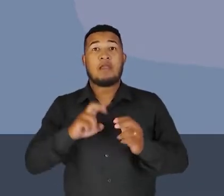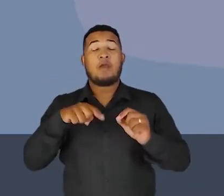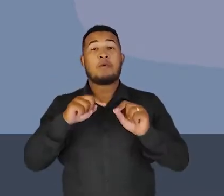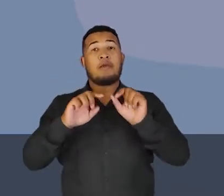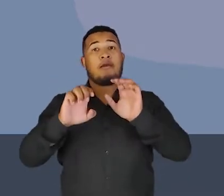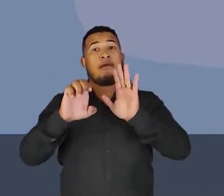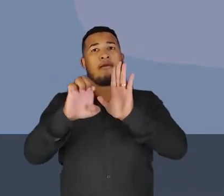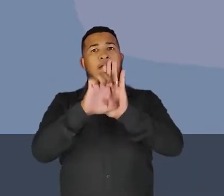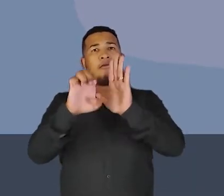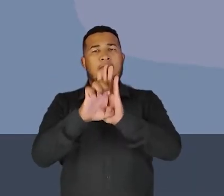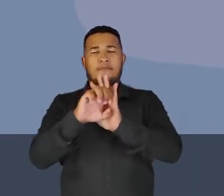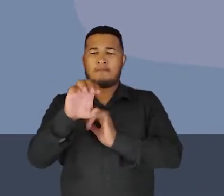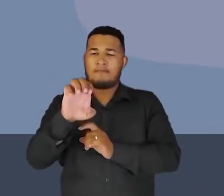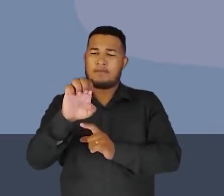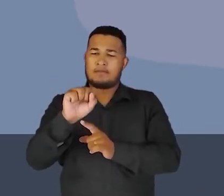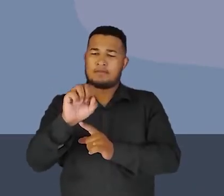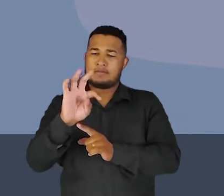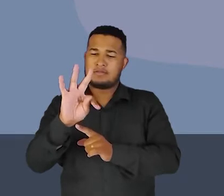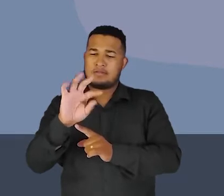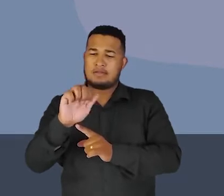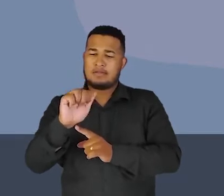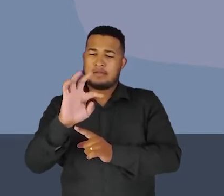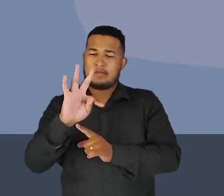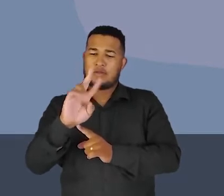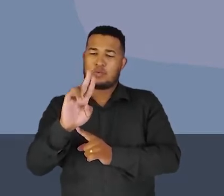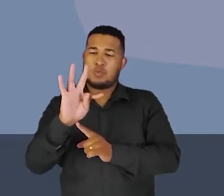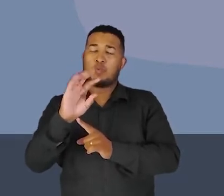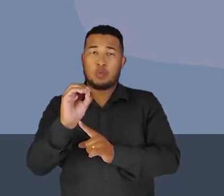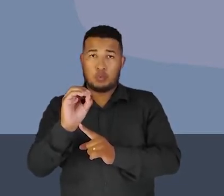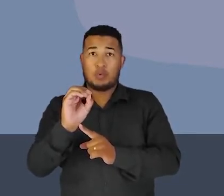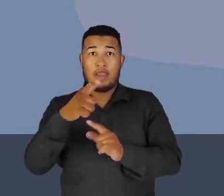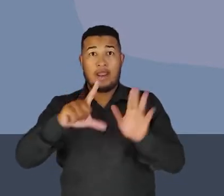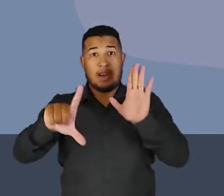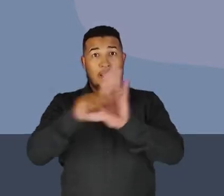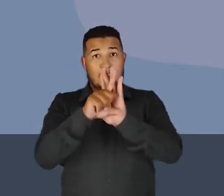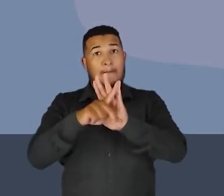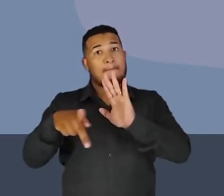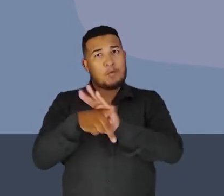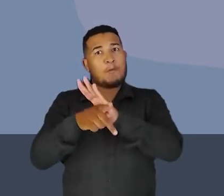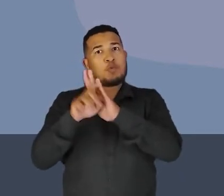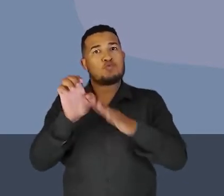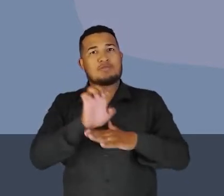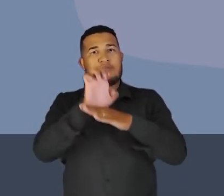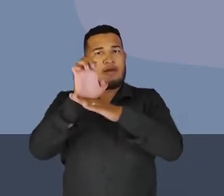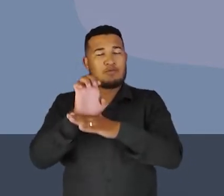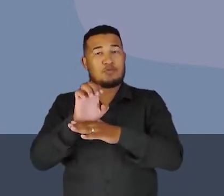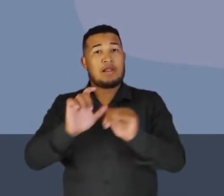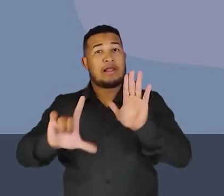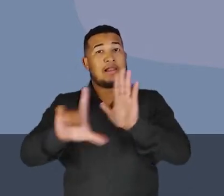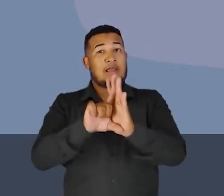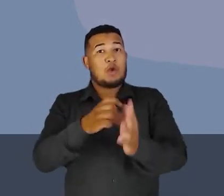Estatuto do Idoso, que trata, a lei número